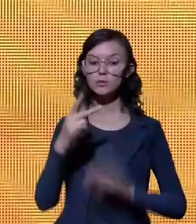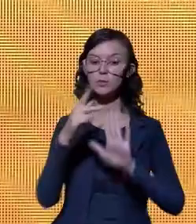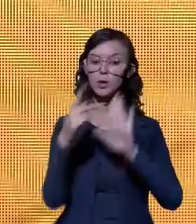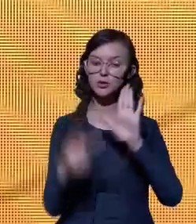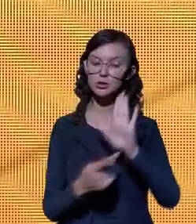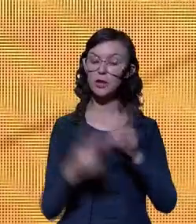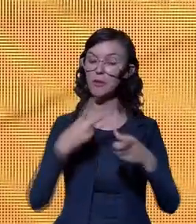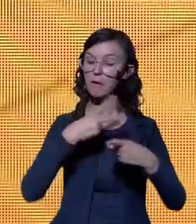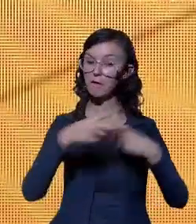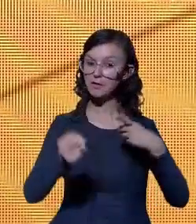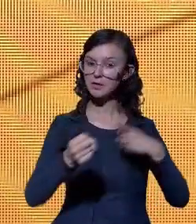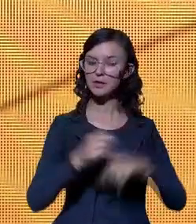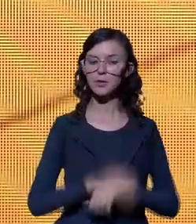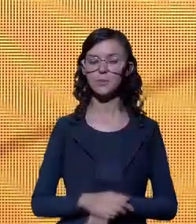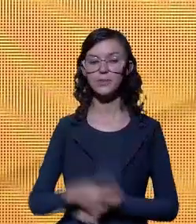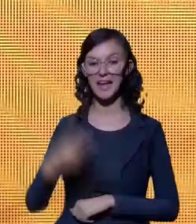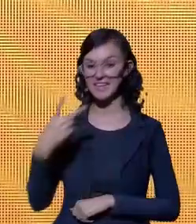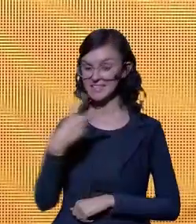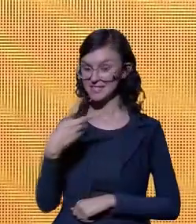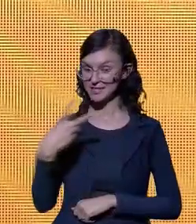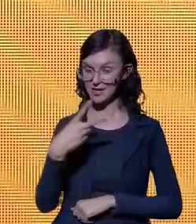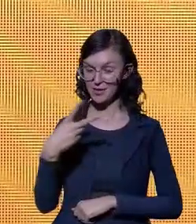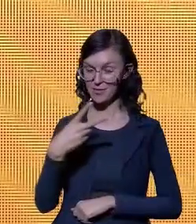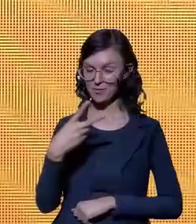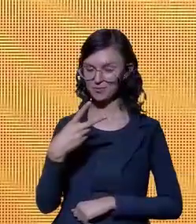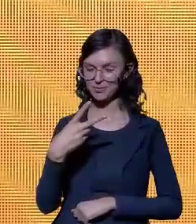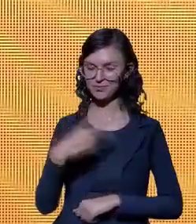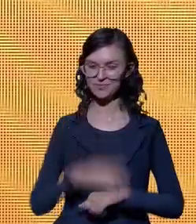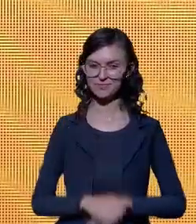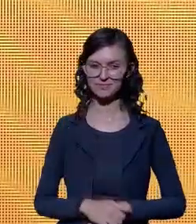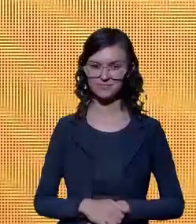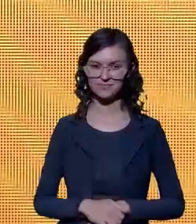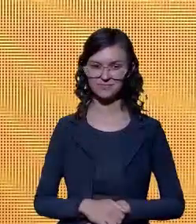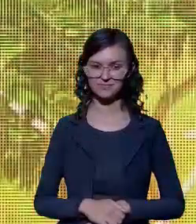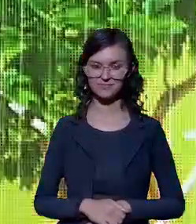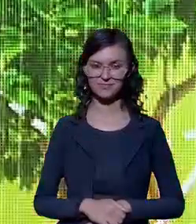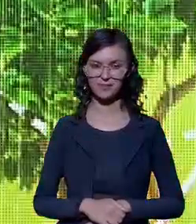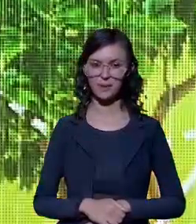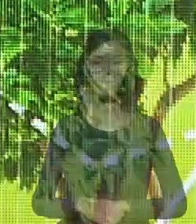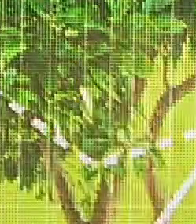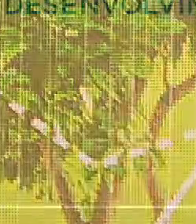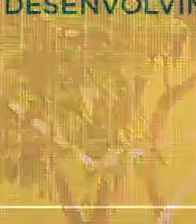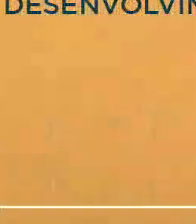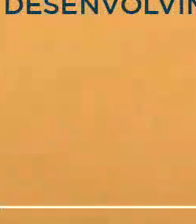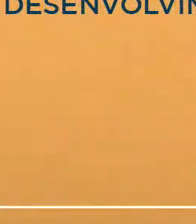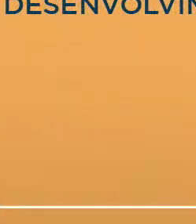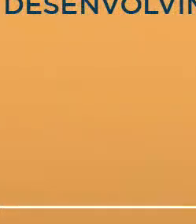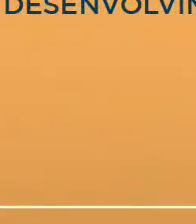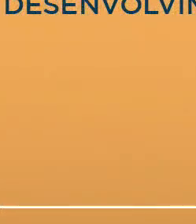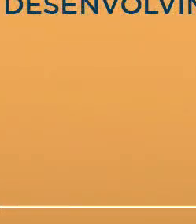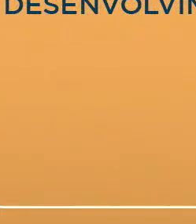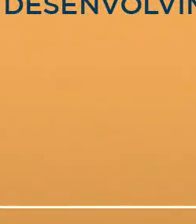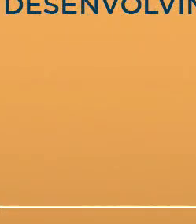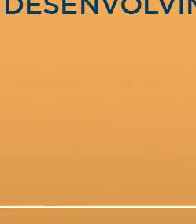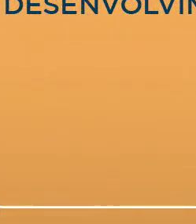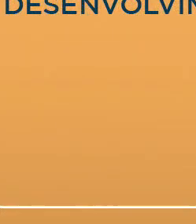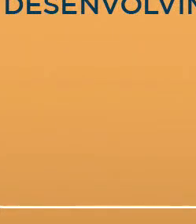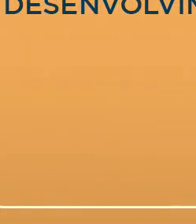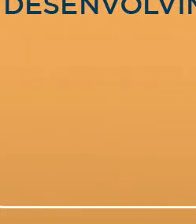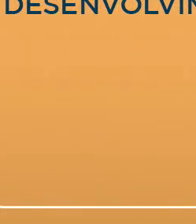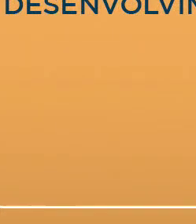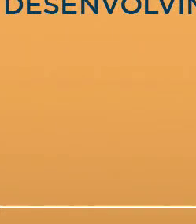lugar, vamos anunciar, o vencedor é o Banco de Desenvolvimento de Minas Gerais,